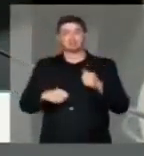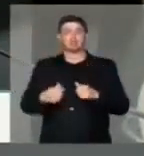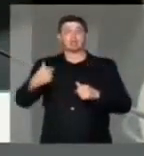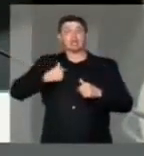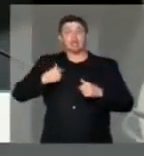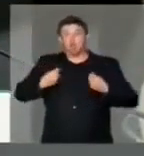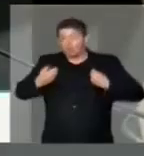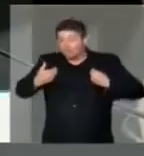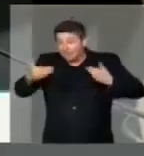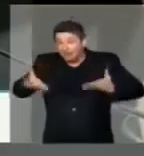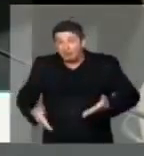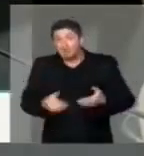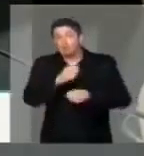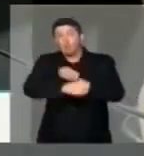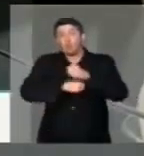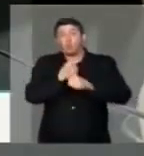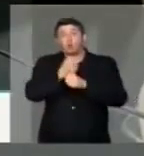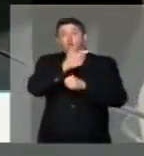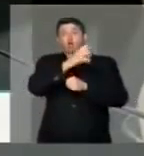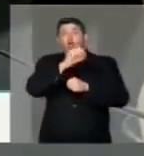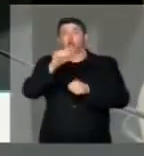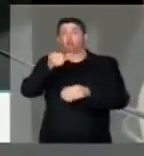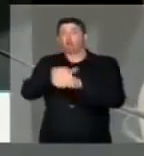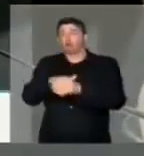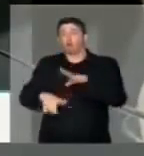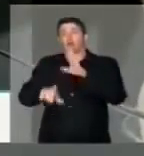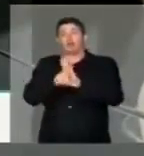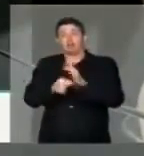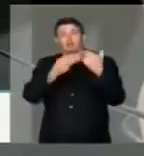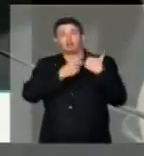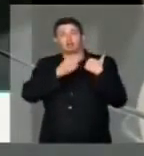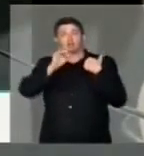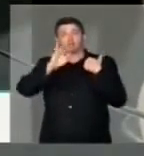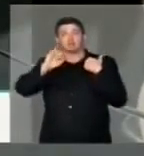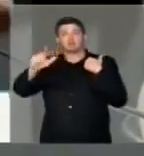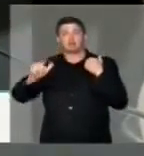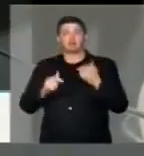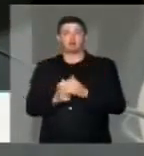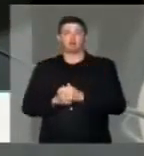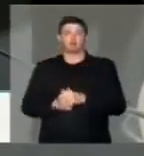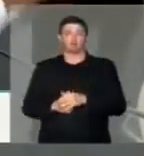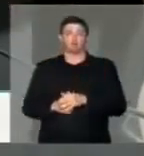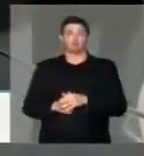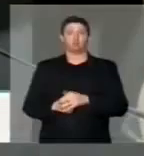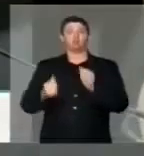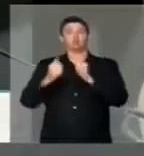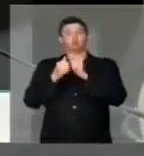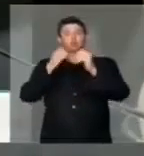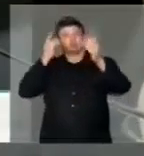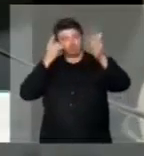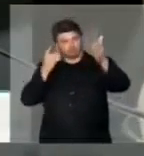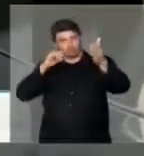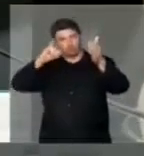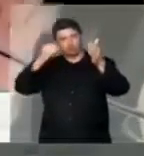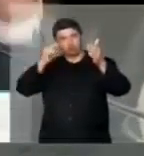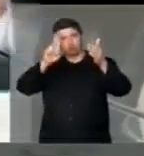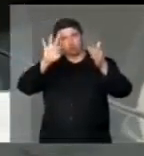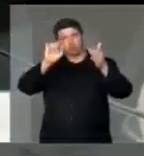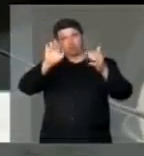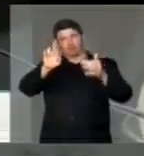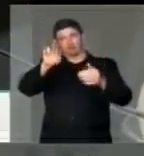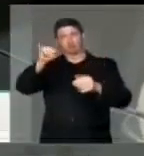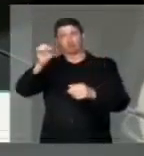há quase 9 horas. A cada hora, 300 trabalhadores são desempregados